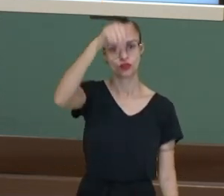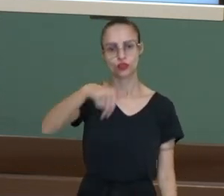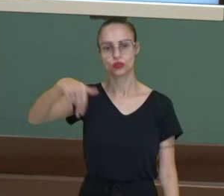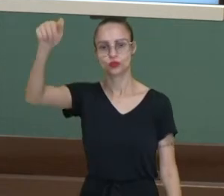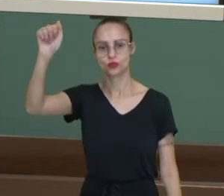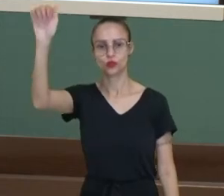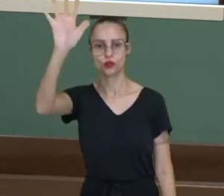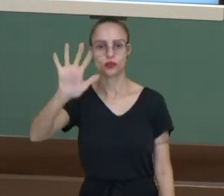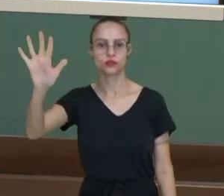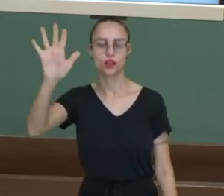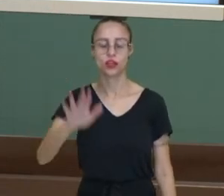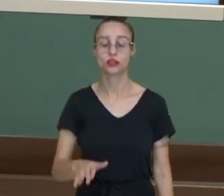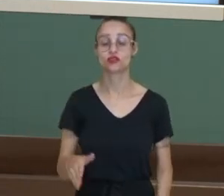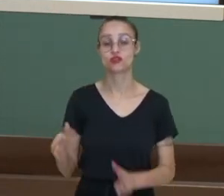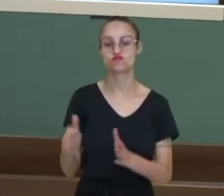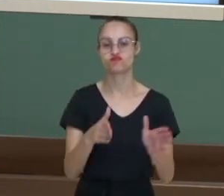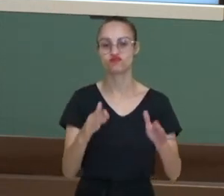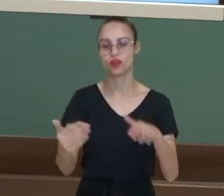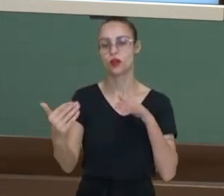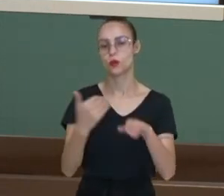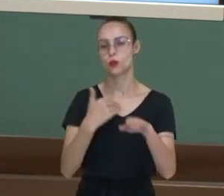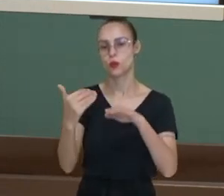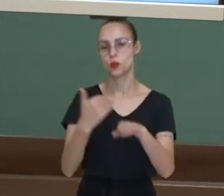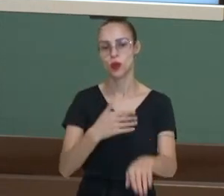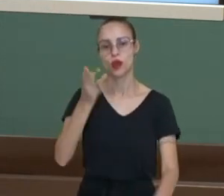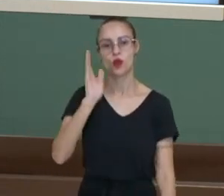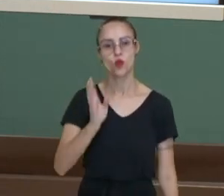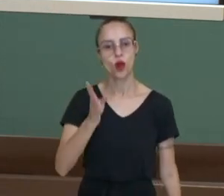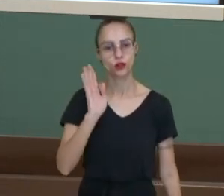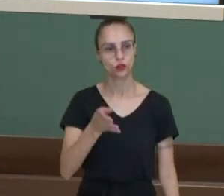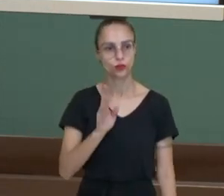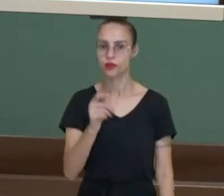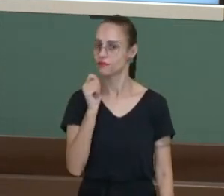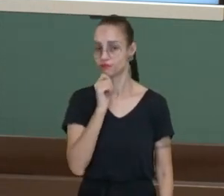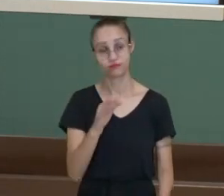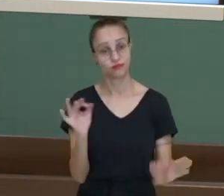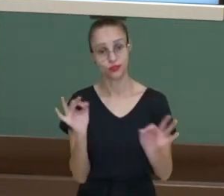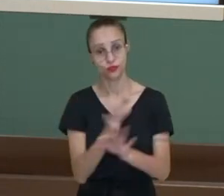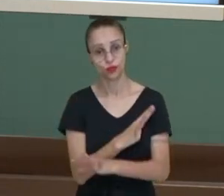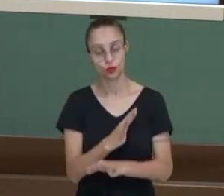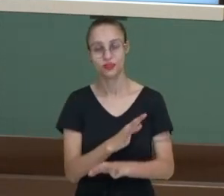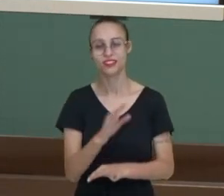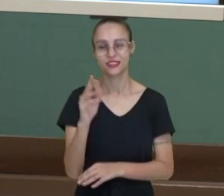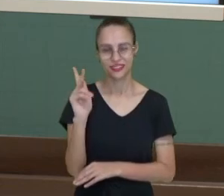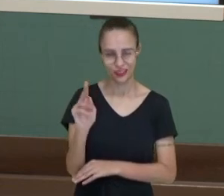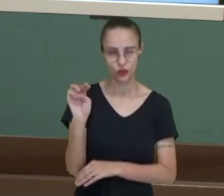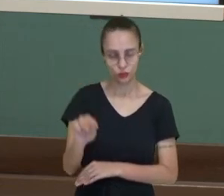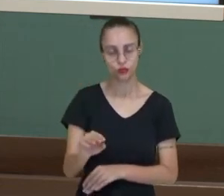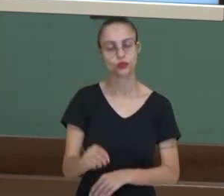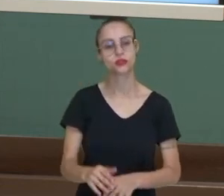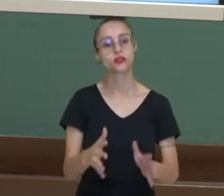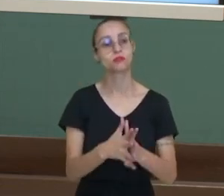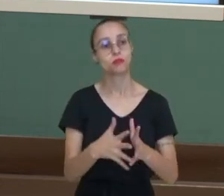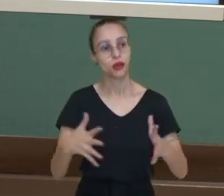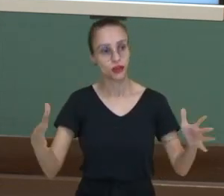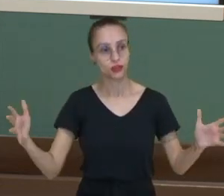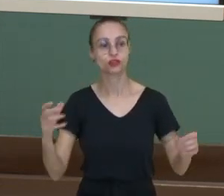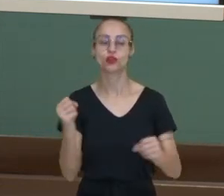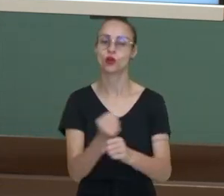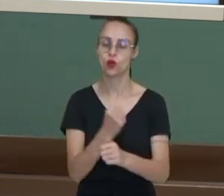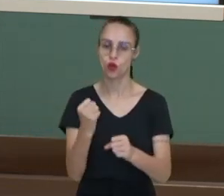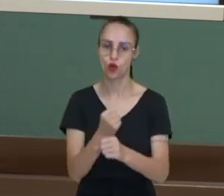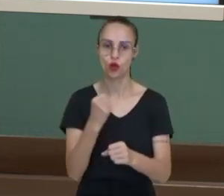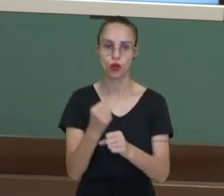rodovia com 4.223 quilômetros, que aliás ainda não foi concluída, mas são grandes obras então no Brasil,